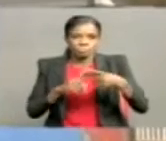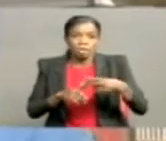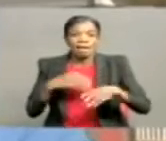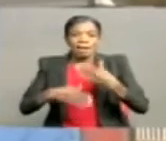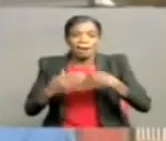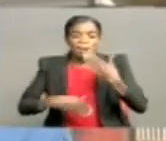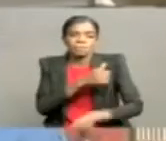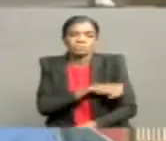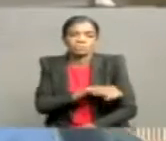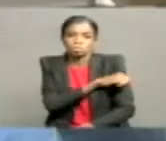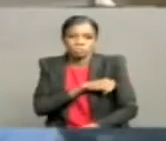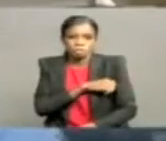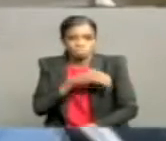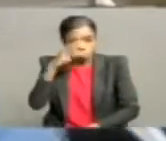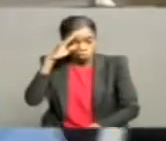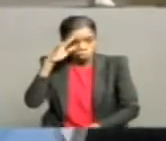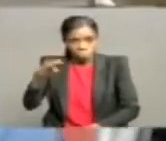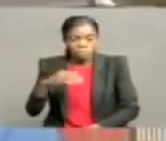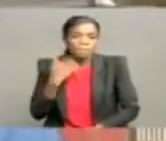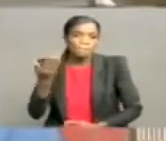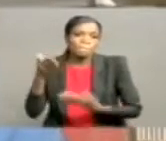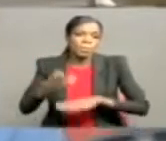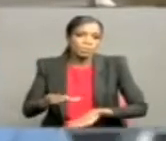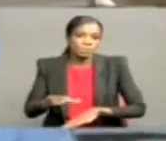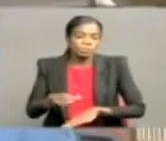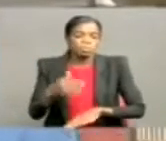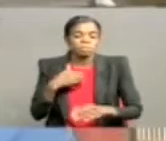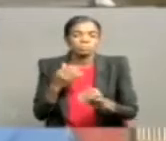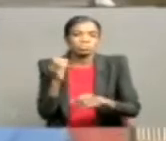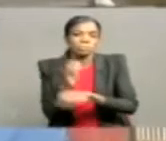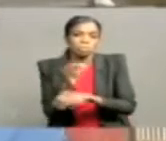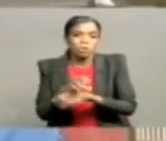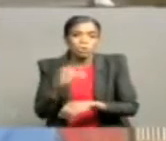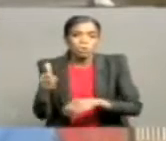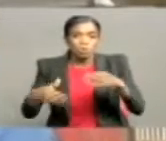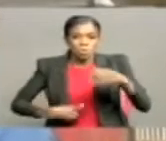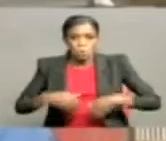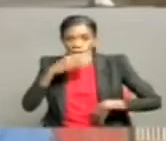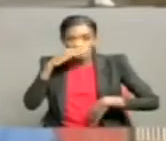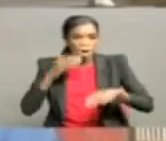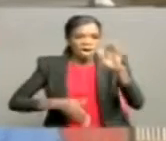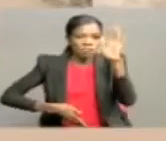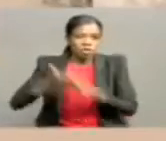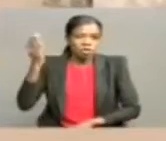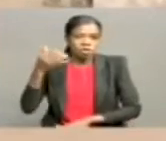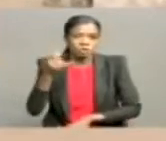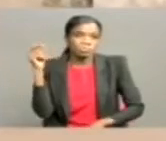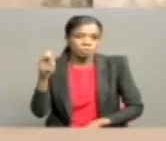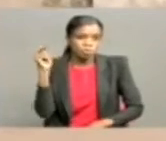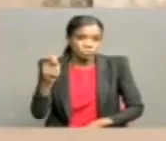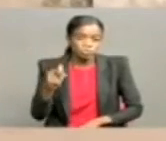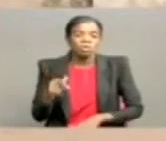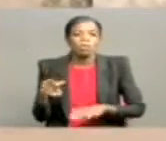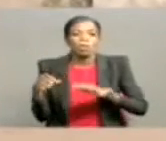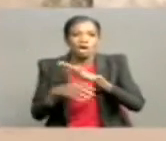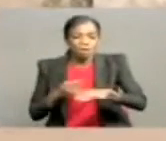Geral, o agente veio a falecer. Mas é importante dizer que os mesmos meteram-se em fuga, levaram os 2 milhões de kwanzas. Fomos até